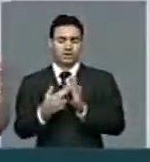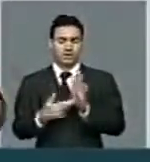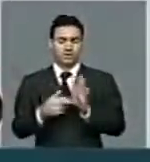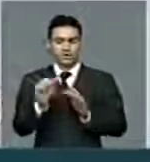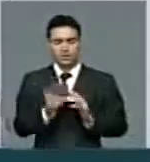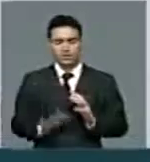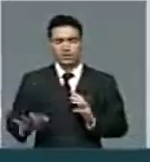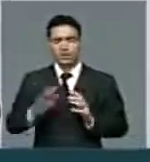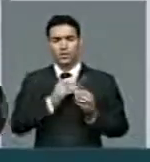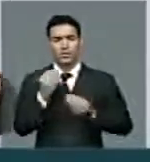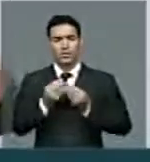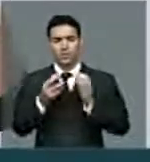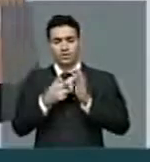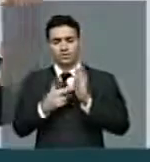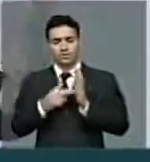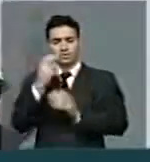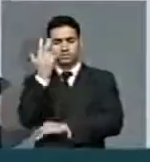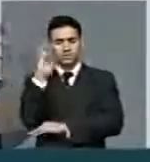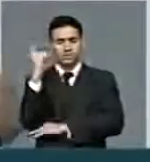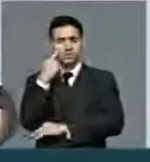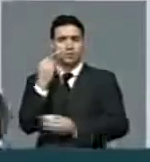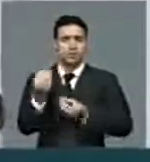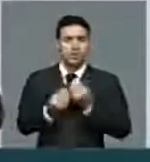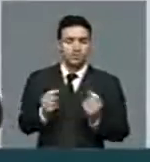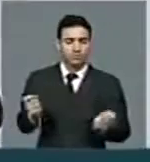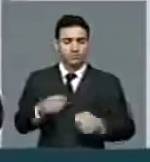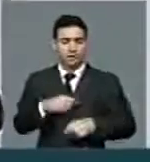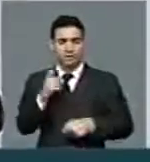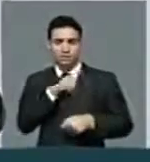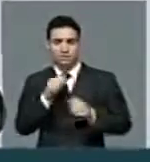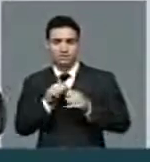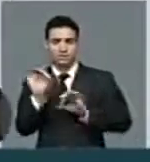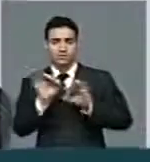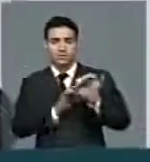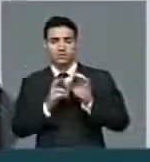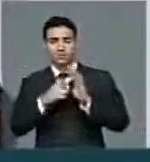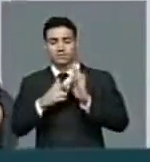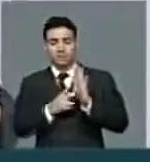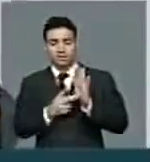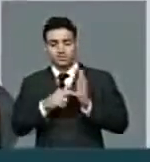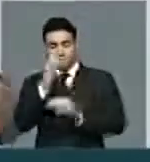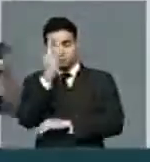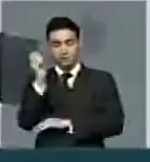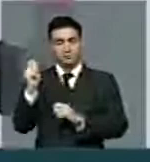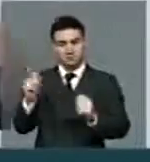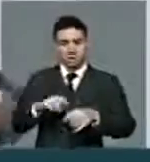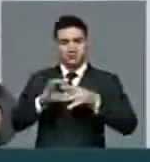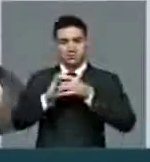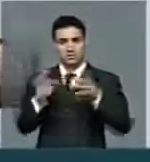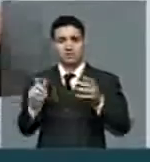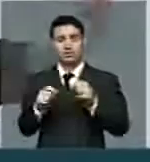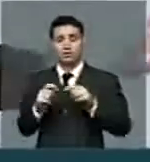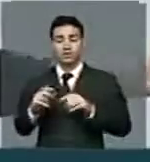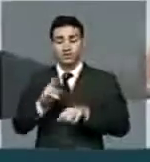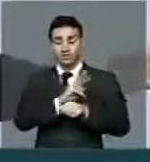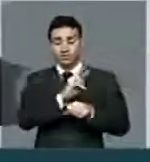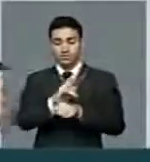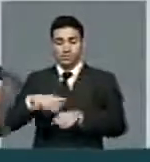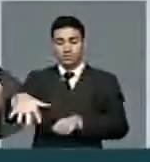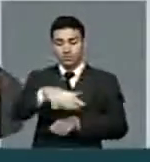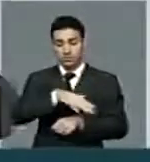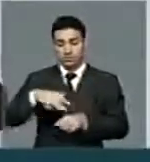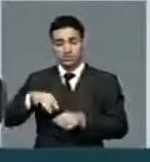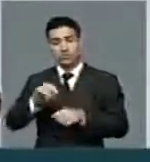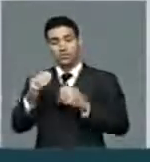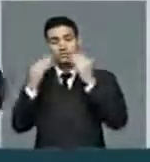dar-se-á a regularização ambiental. Como é que pode acontecer a regularização ambiental. Pode ser cercando uma área, pode apresentar um